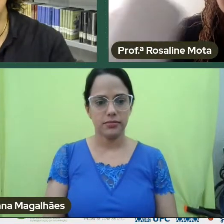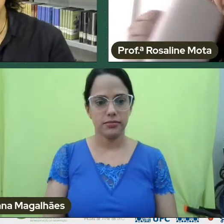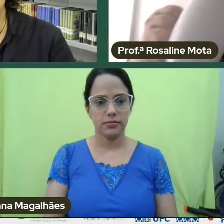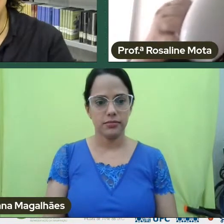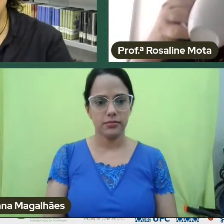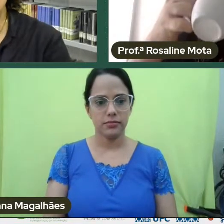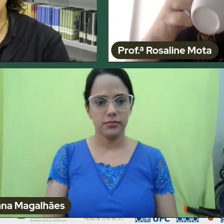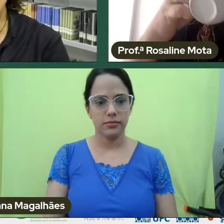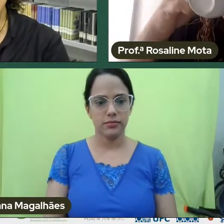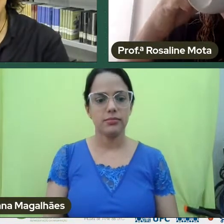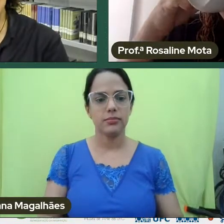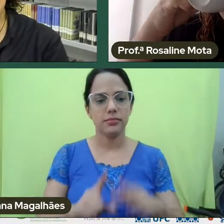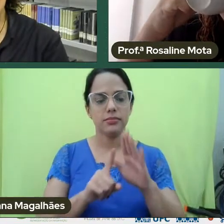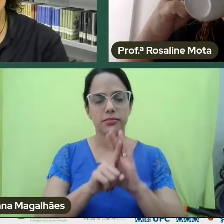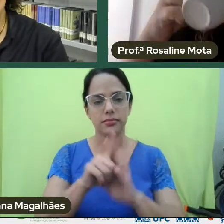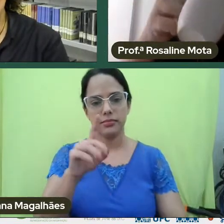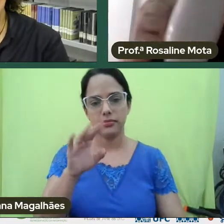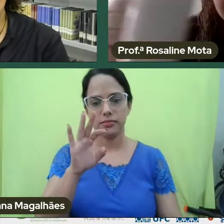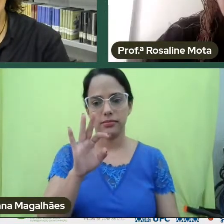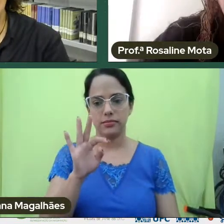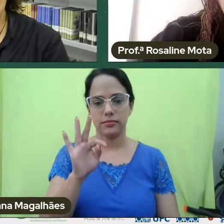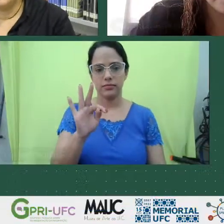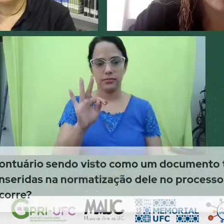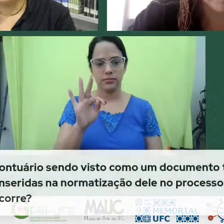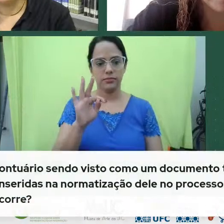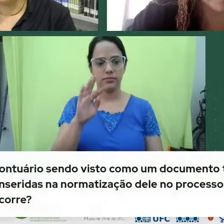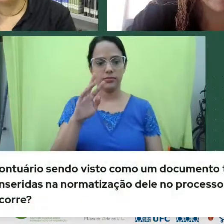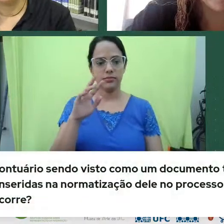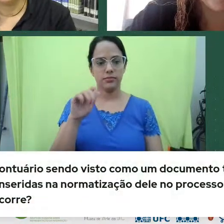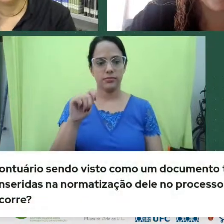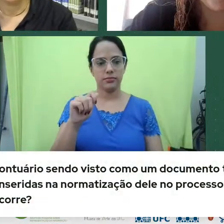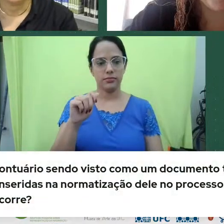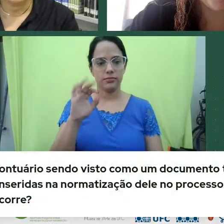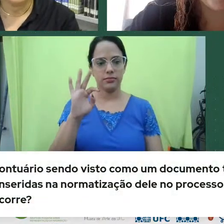A pergunta da Thaisa.